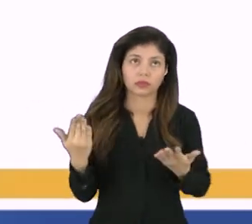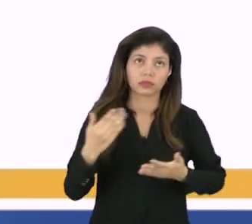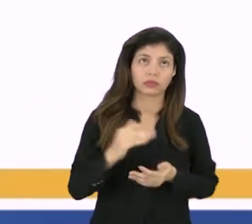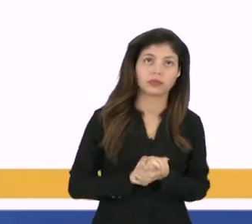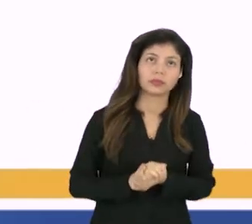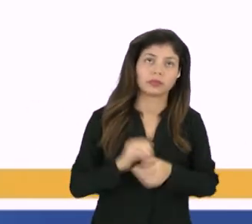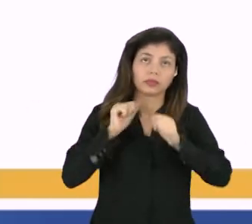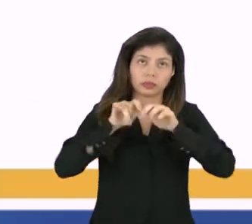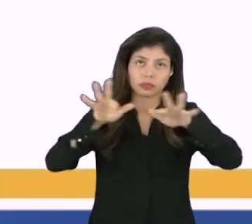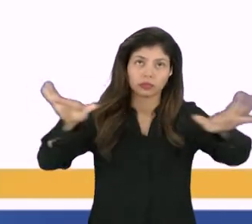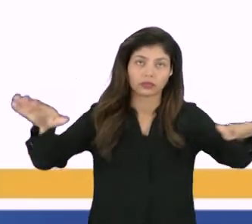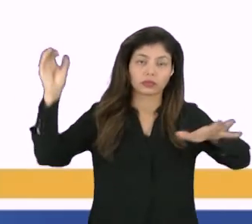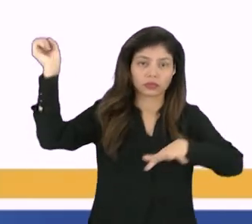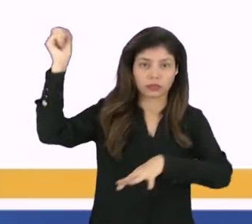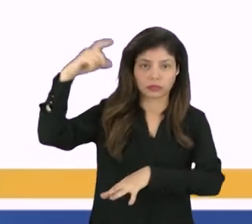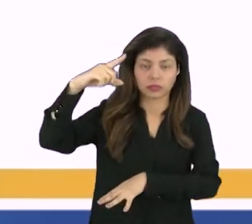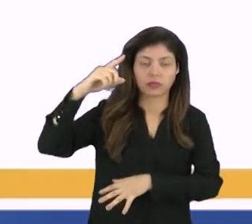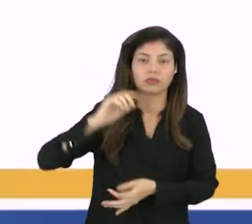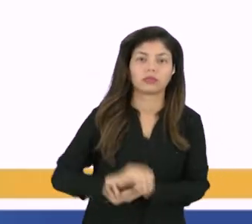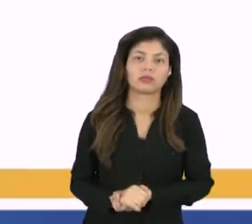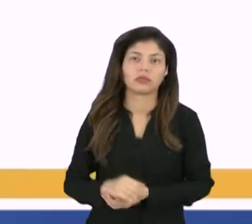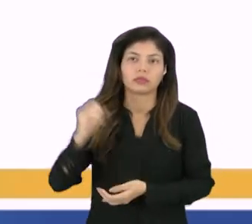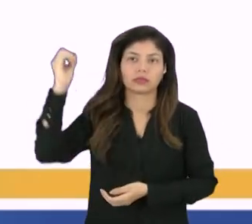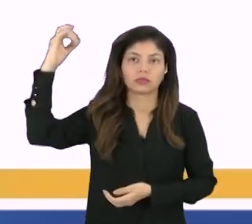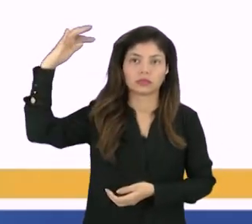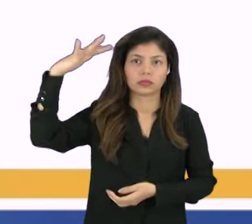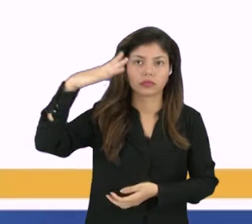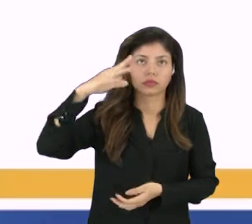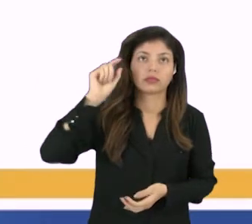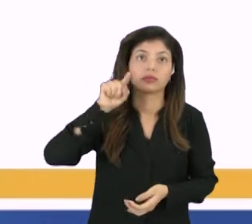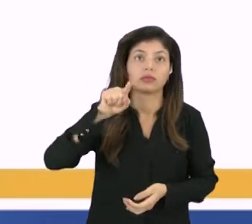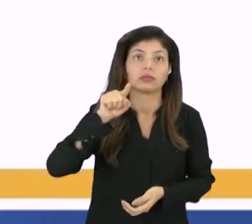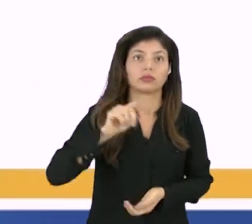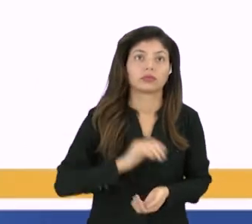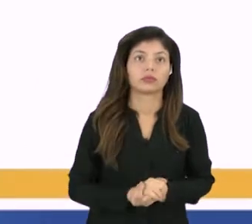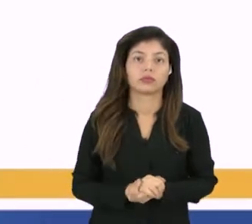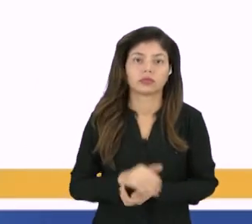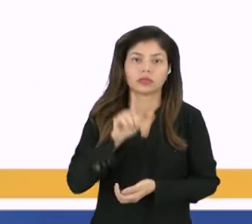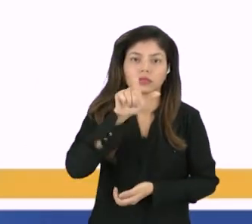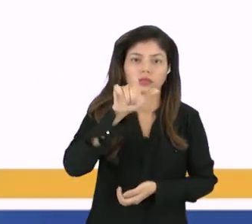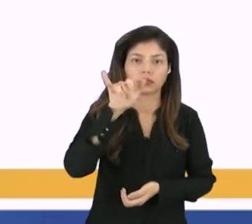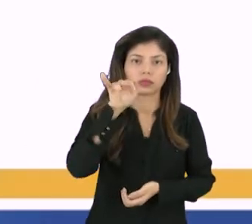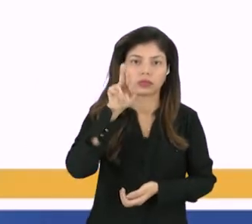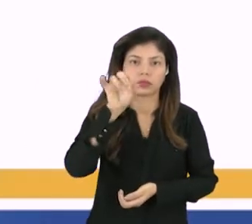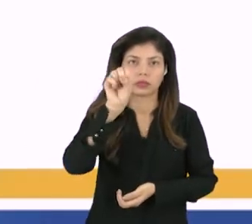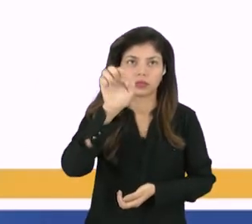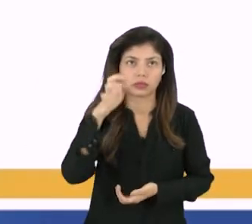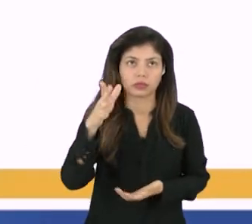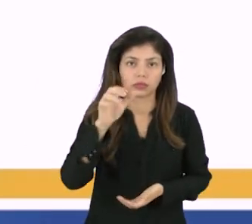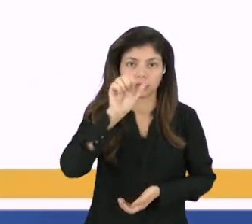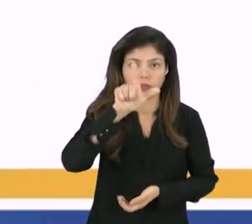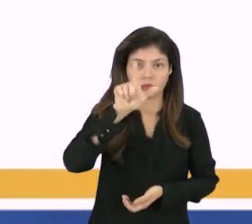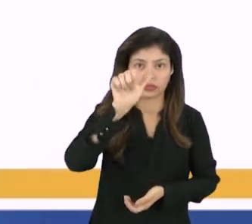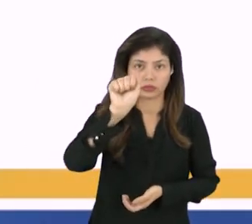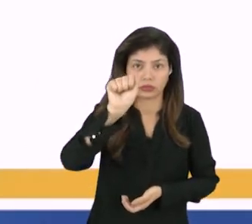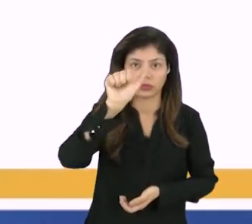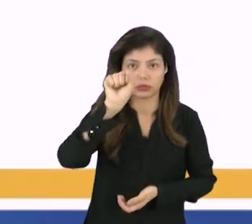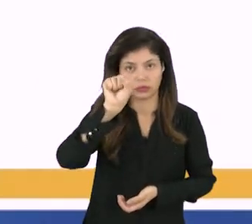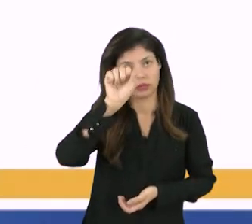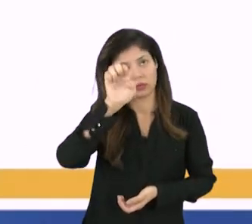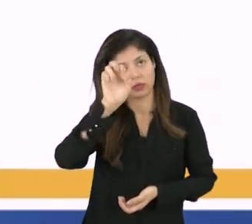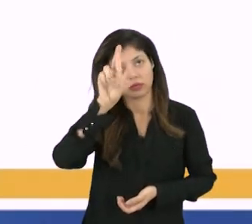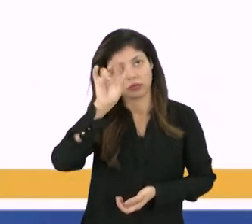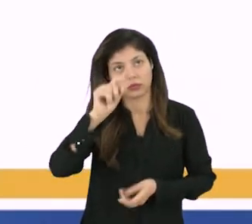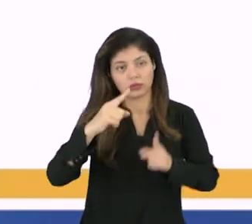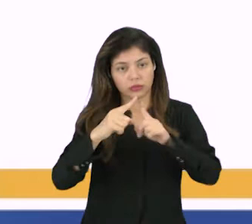propagação retilínea da luz. Pessoal, eu coloquei essa foto aí de um laser. Você está vendo aqui que o laser está em